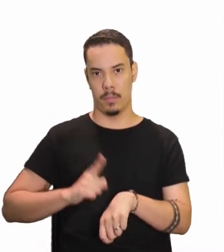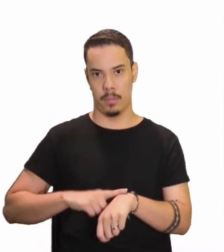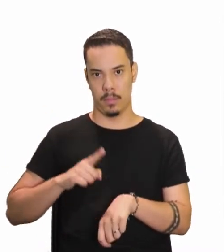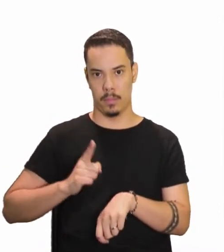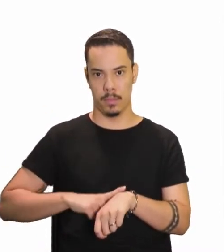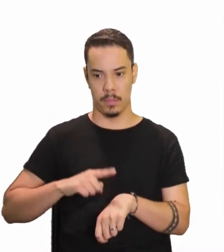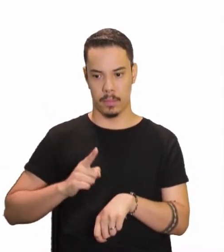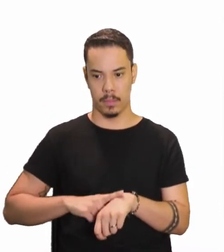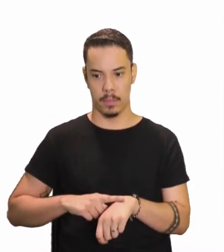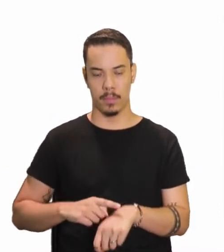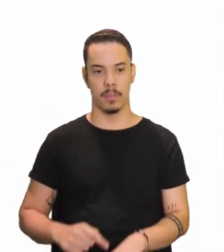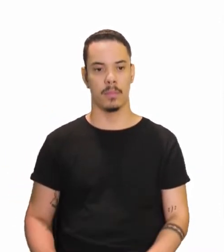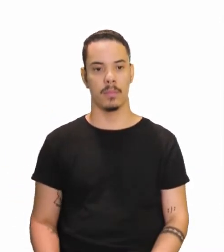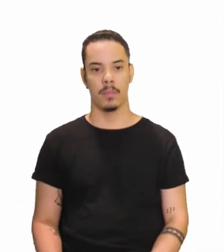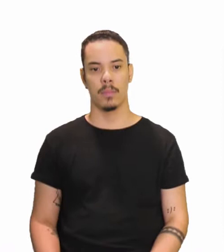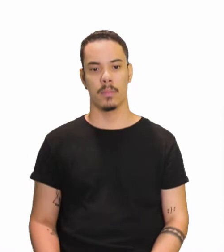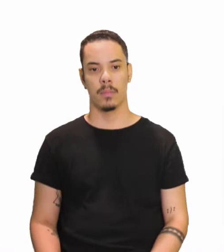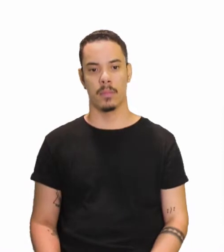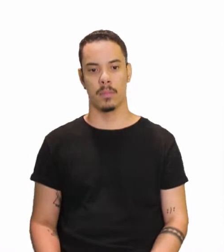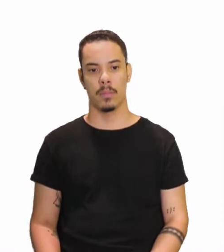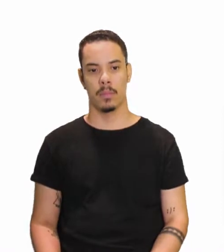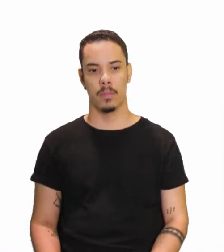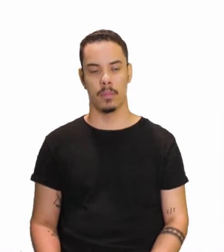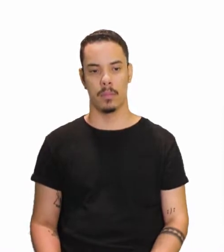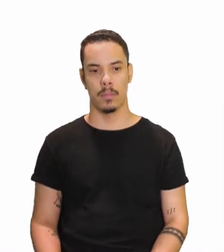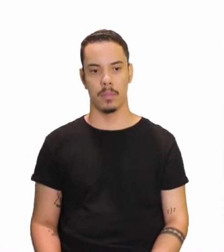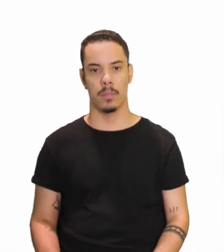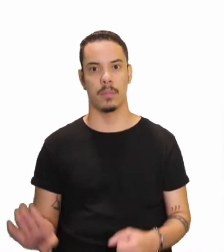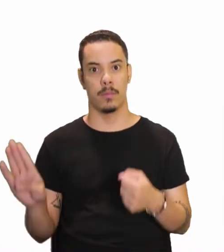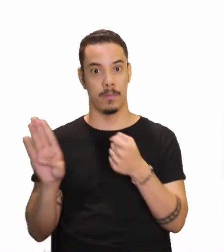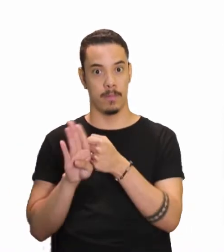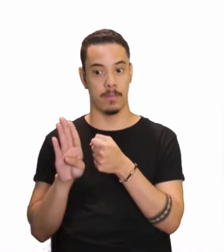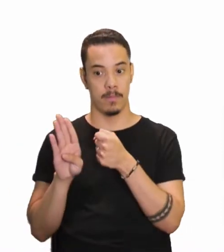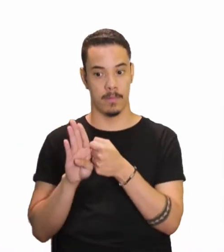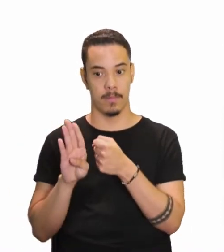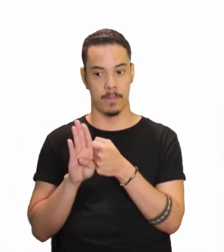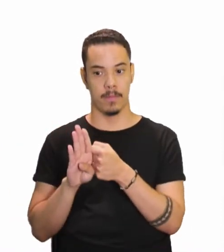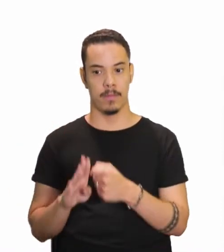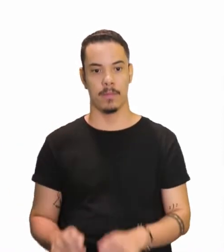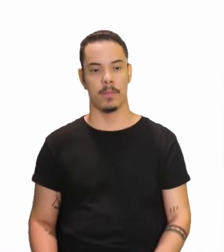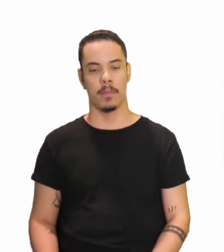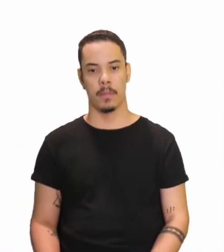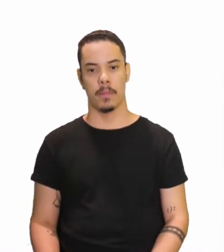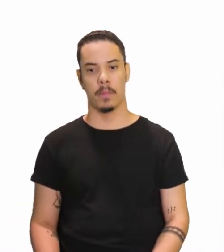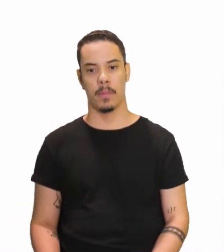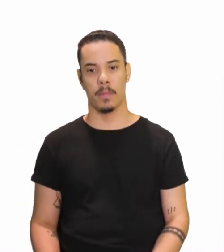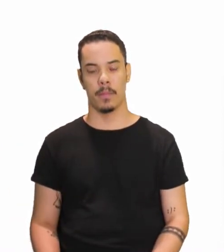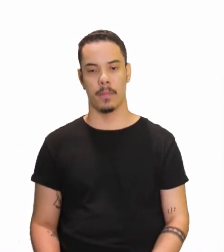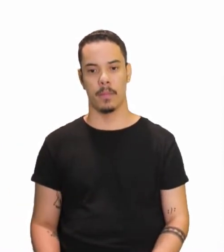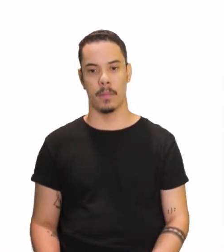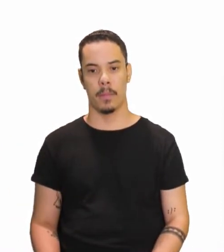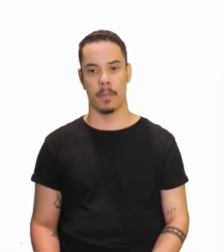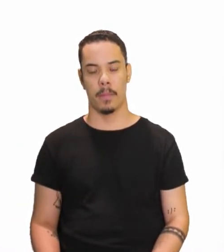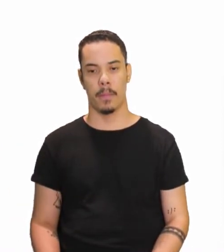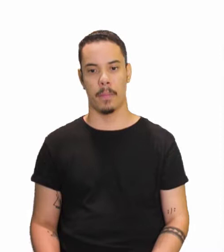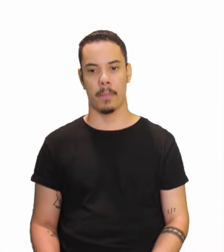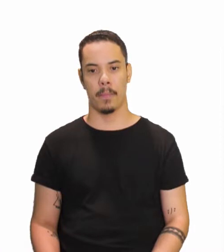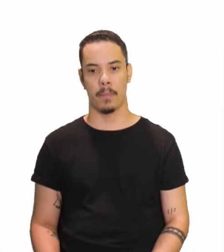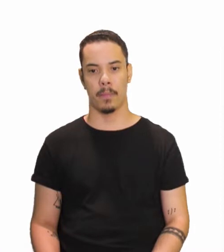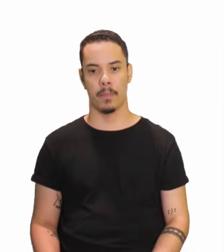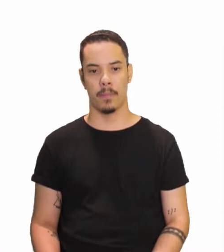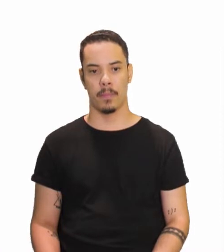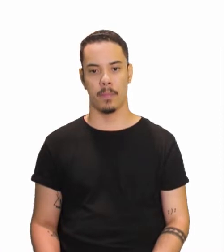tá bom? Hora, substantivo. Aí eu falo assim, José,